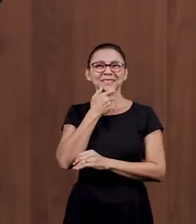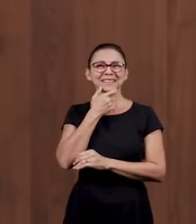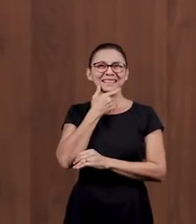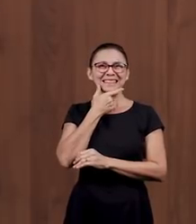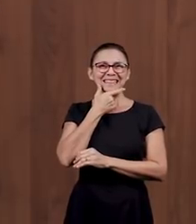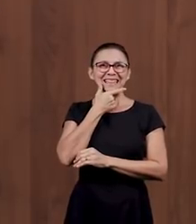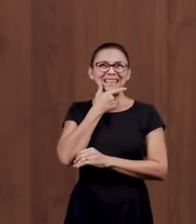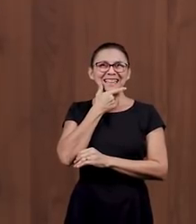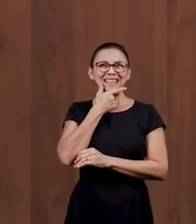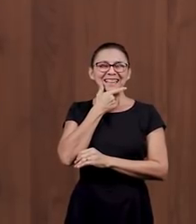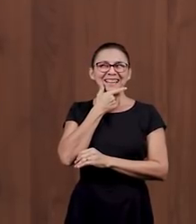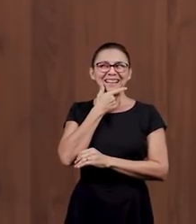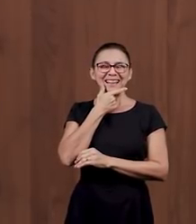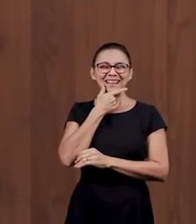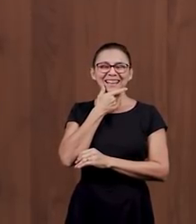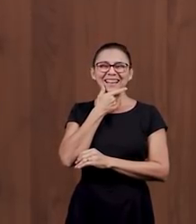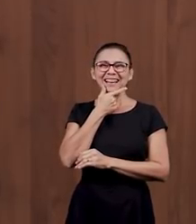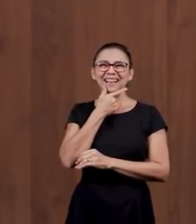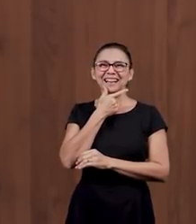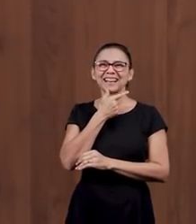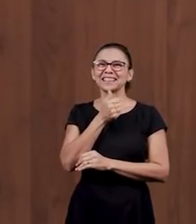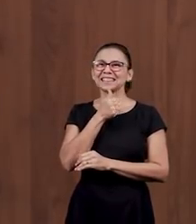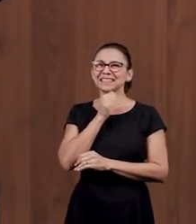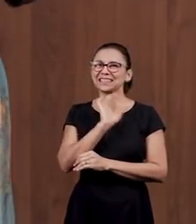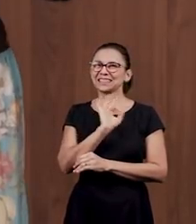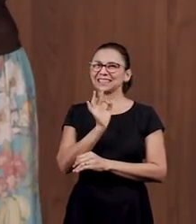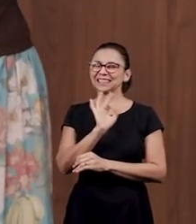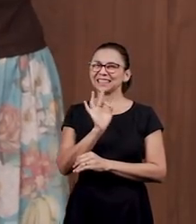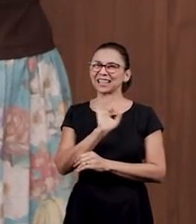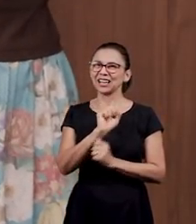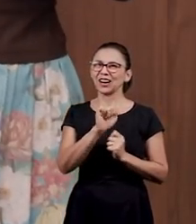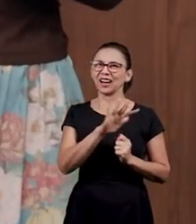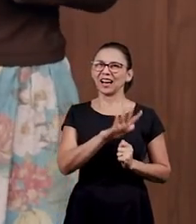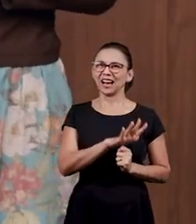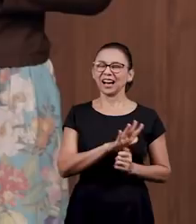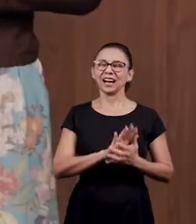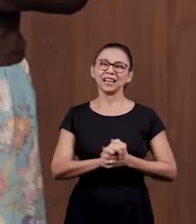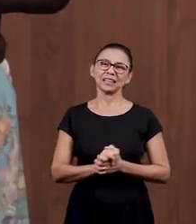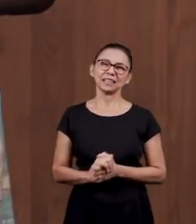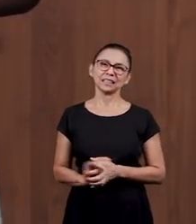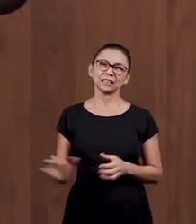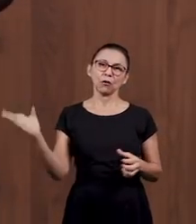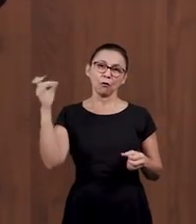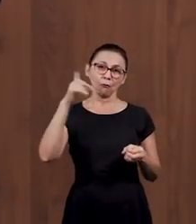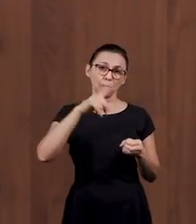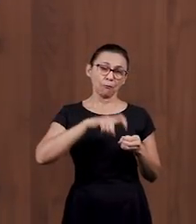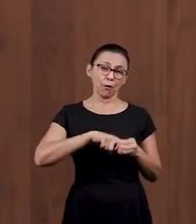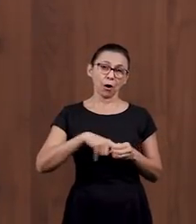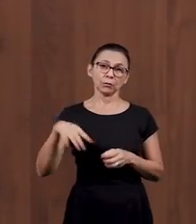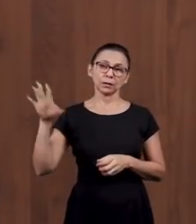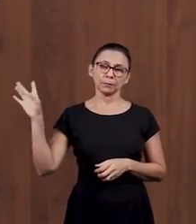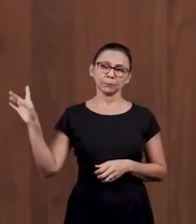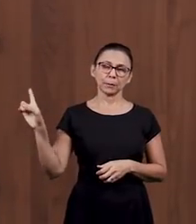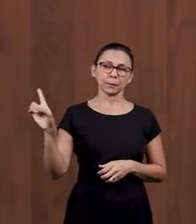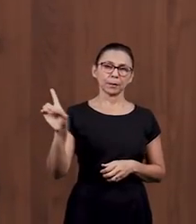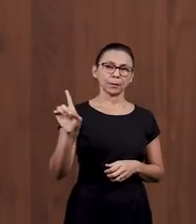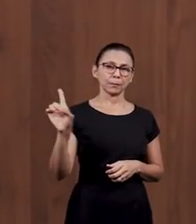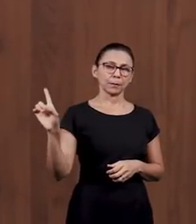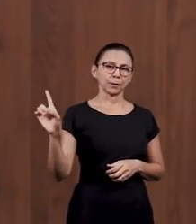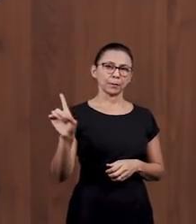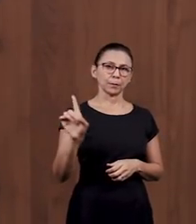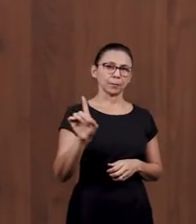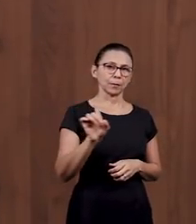triste. Então Ana vai e volta para a região onde eles moravam ali, que era a montanha de Efraim, e